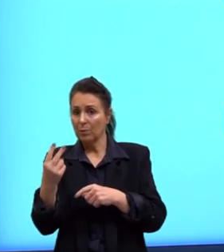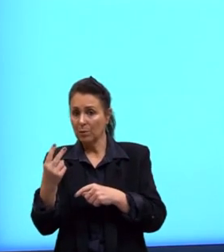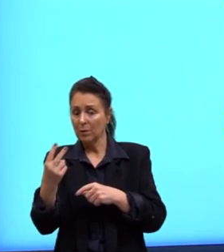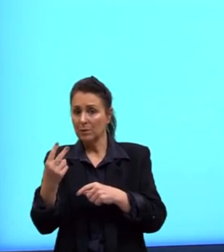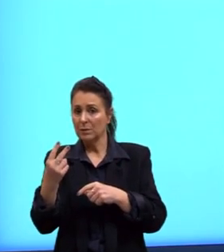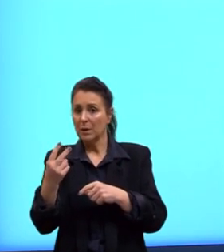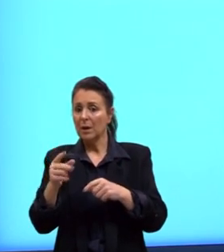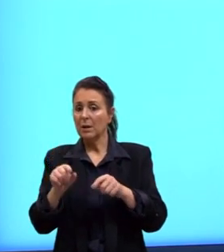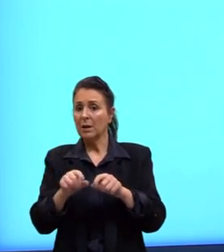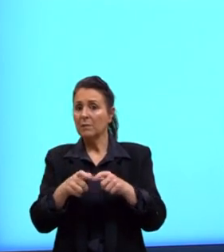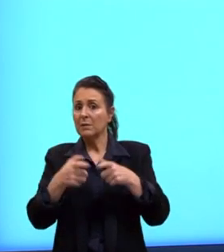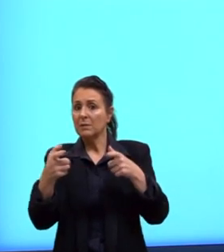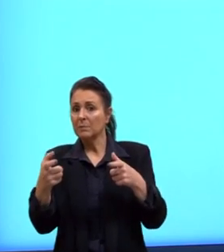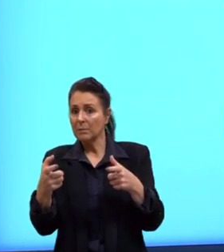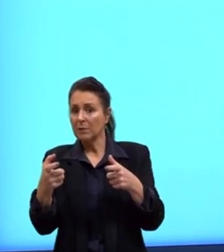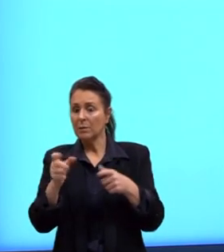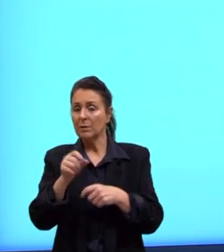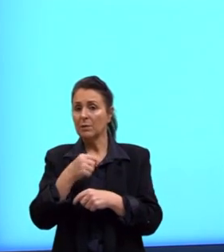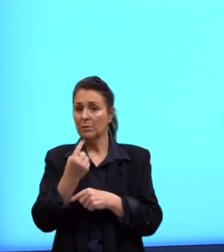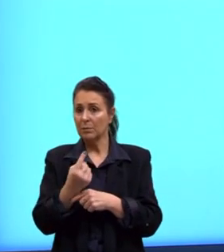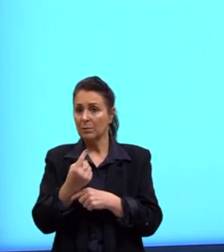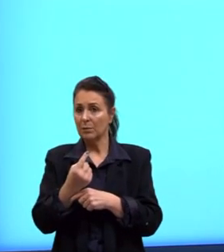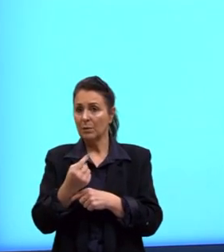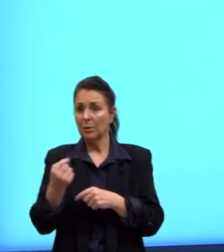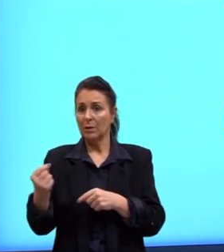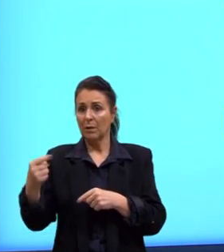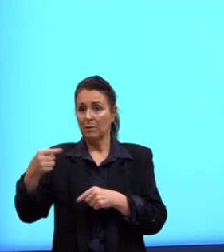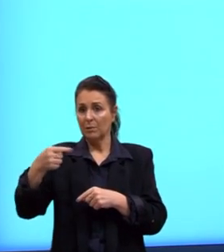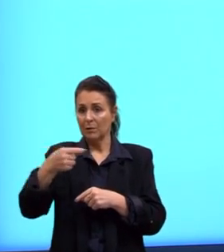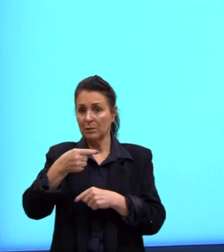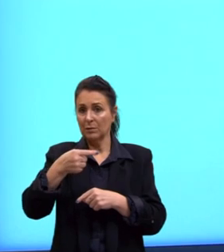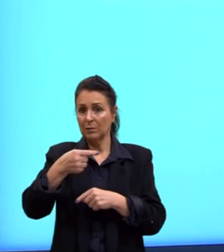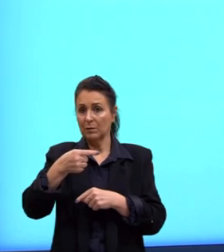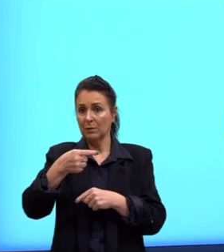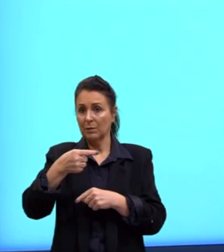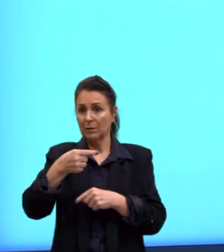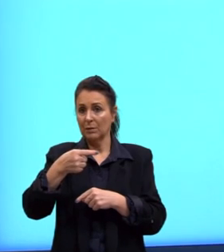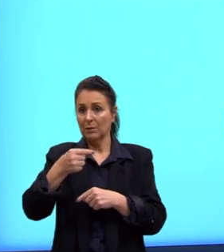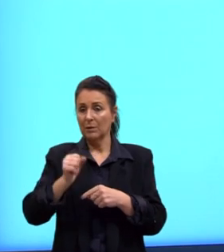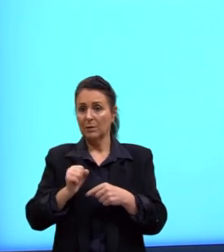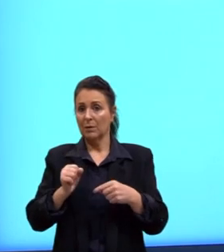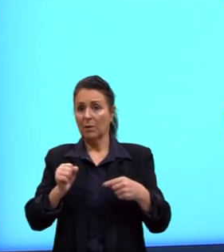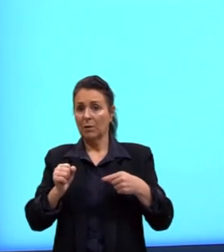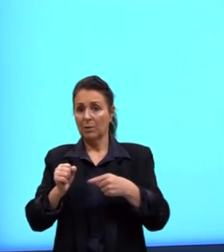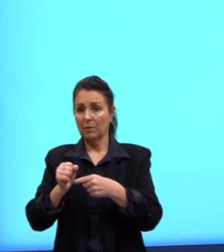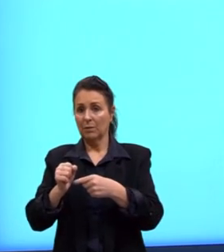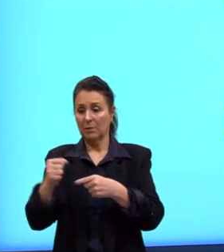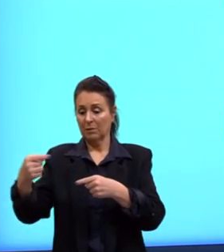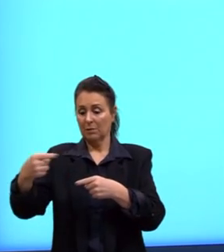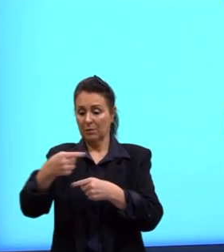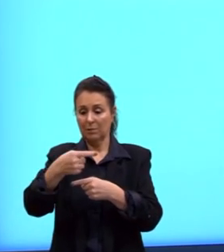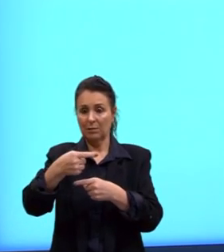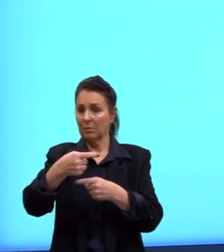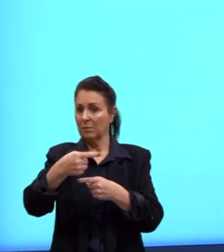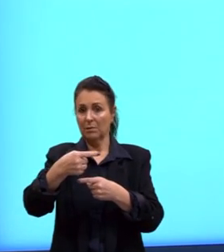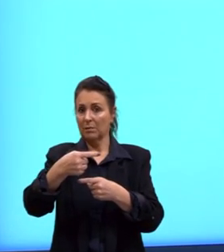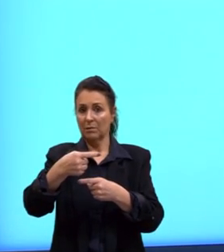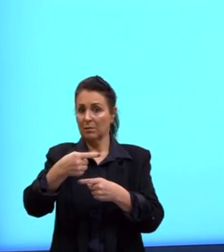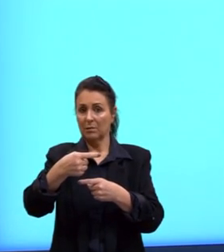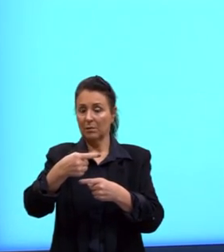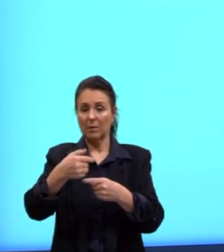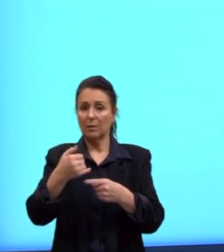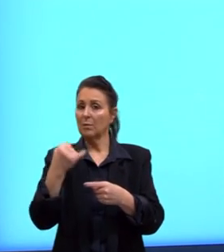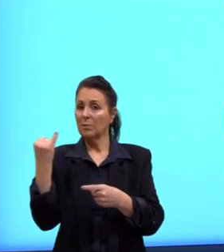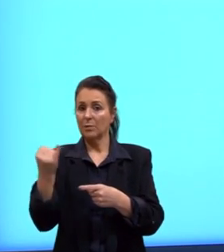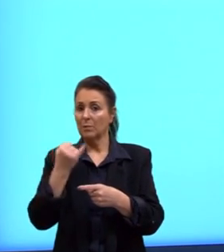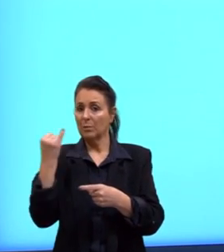vai ser maior que essa flechinha aqui né da força vai ser maior mas não elas são iguais não importa o valor